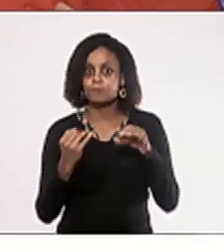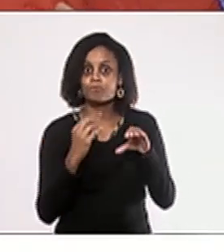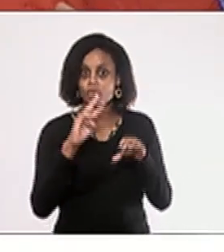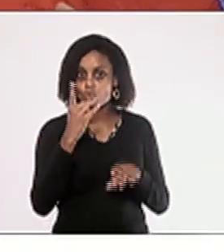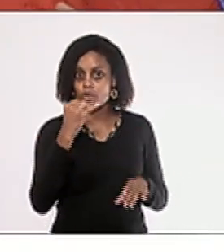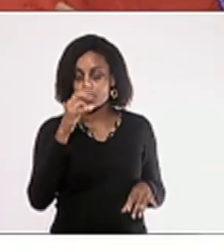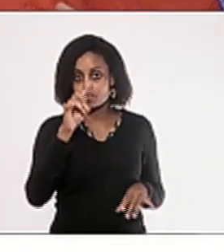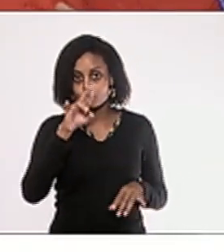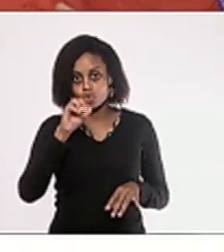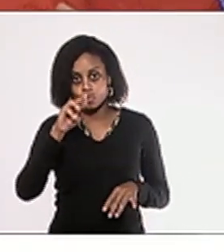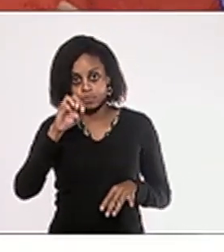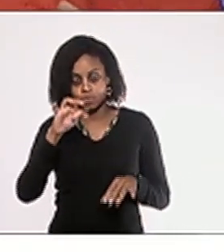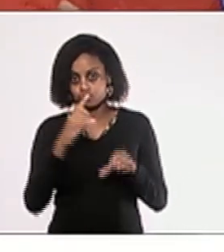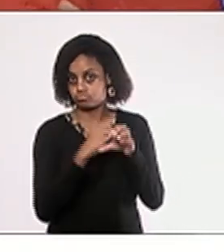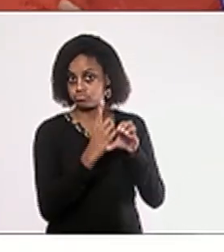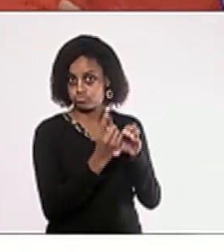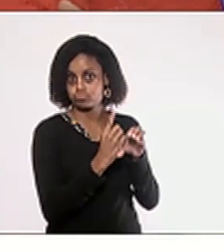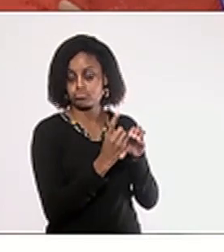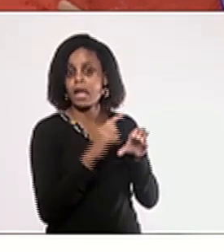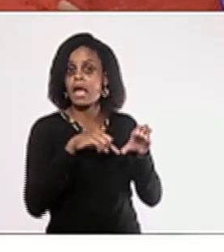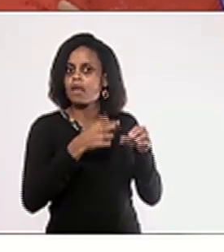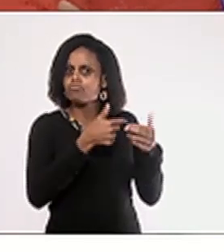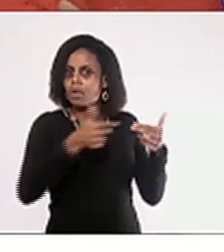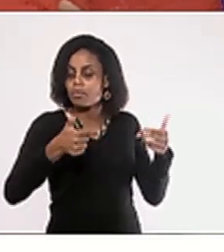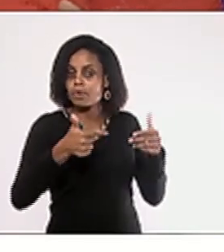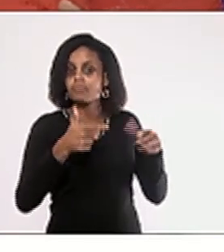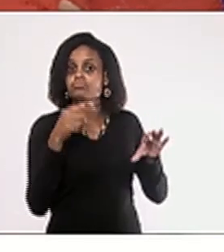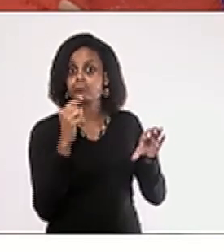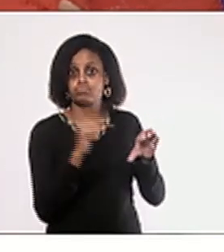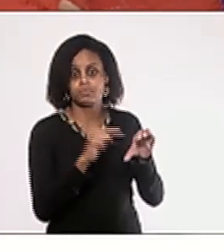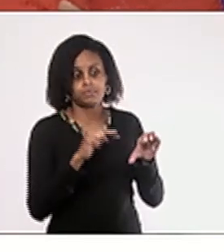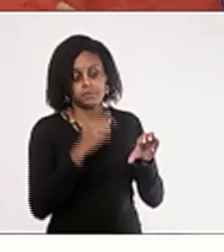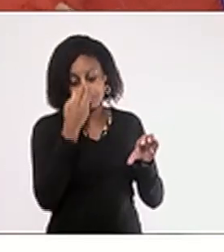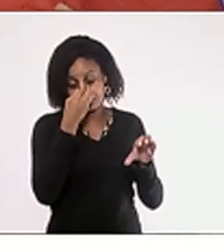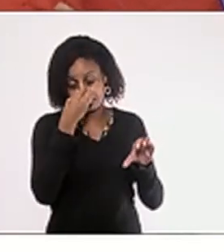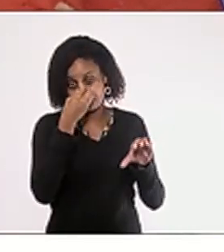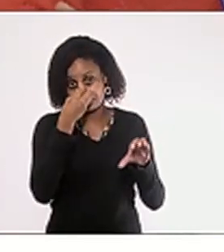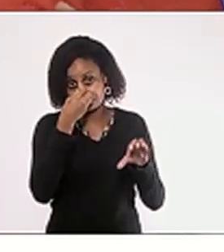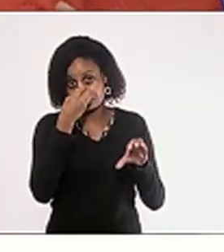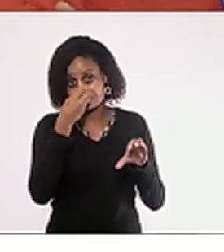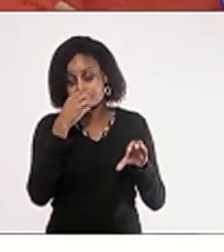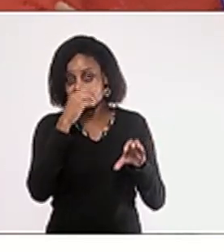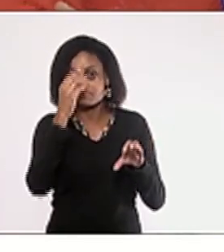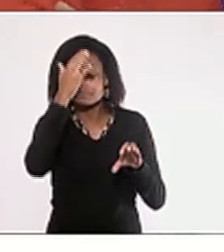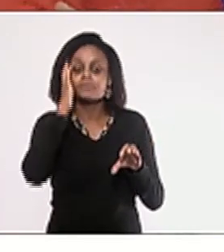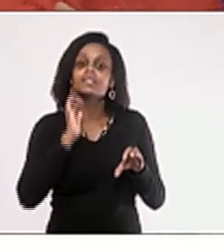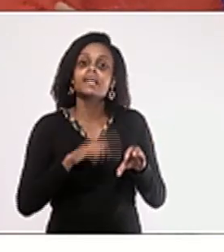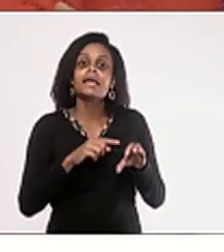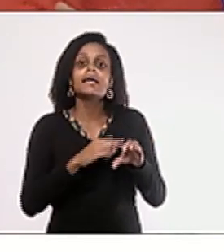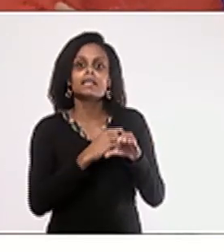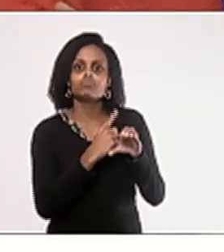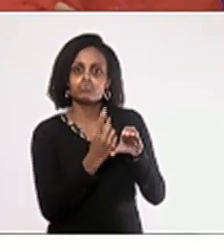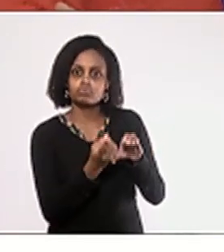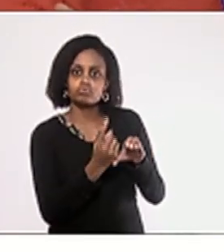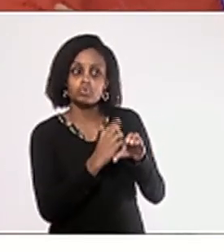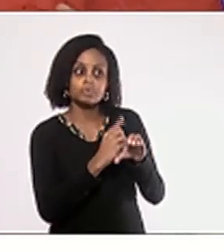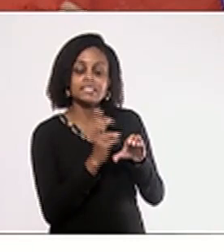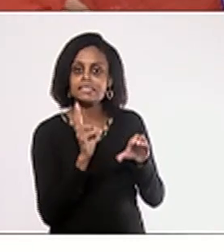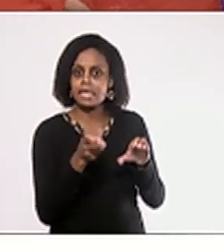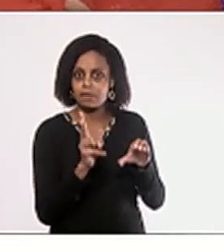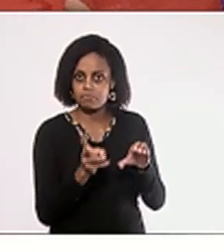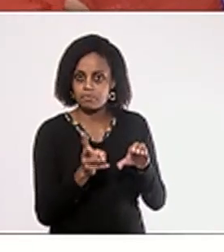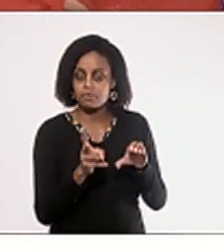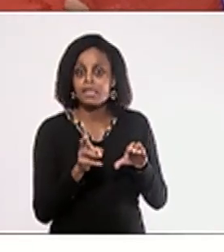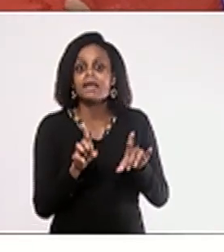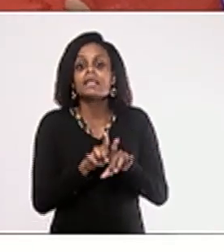a propriedade, aliás, isso é uma das determinações do Inmetro, que o hidrômetro ele faça a medição nos dois sentidos. Quando